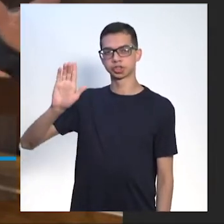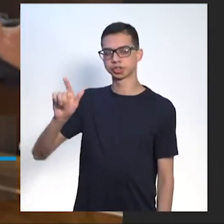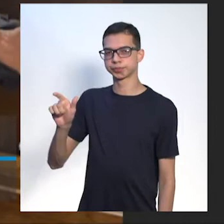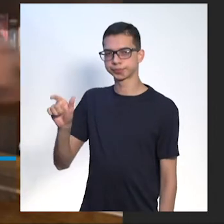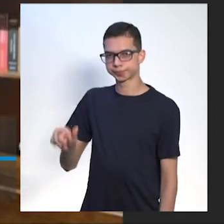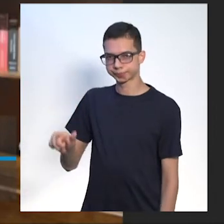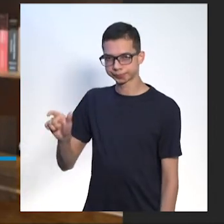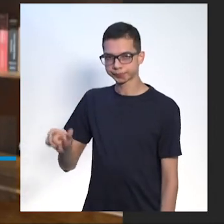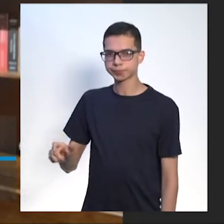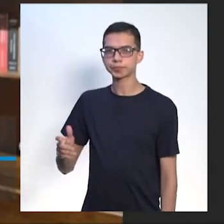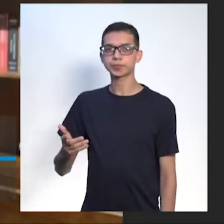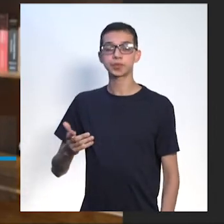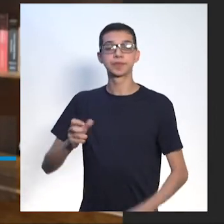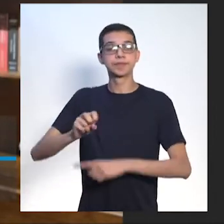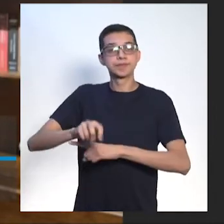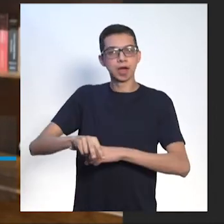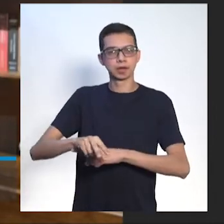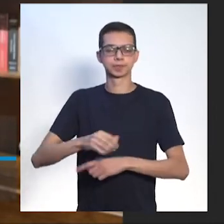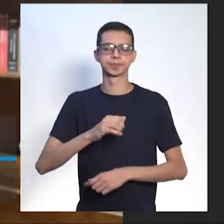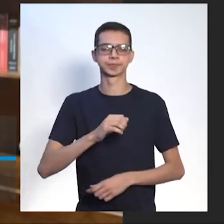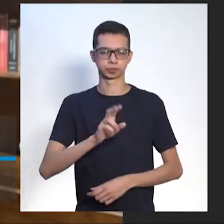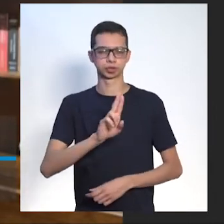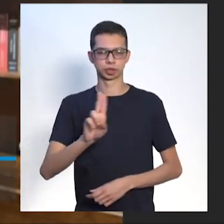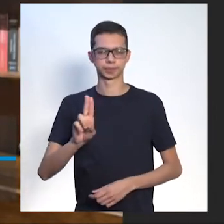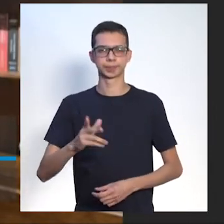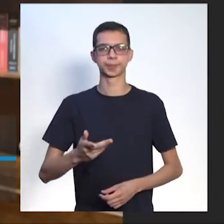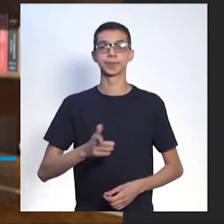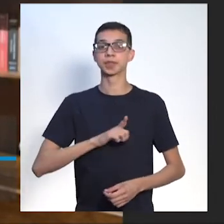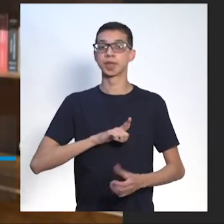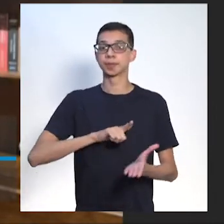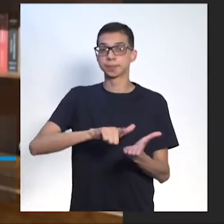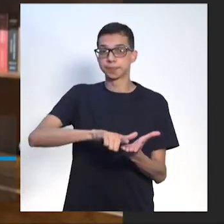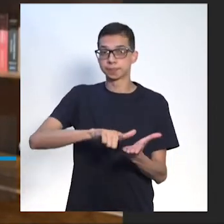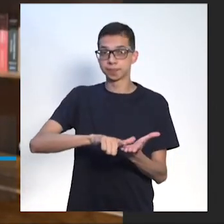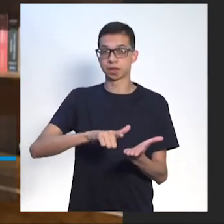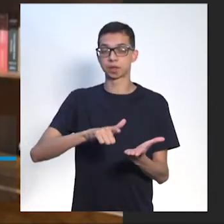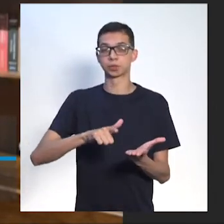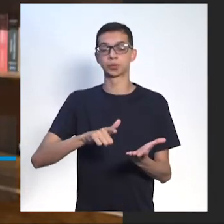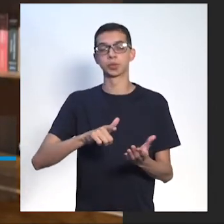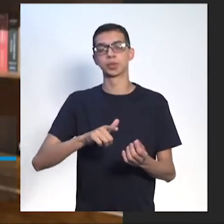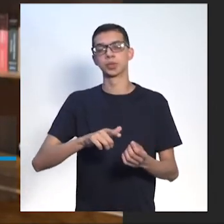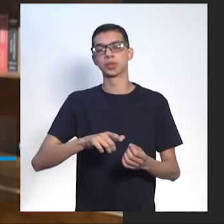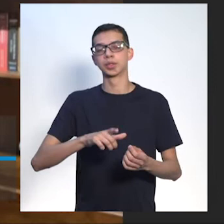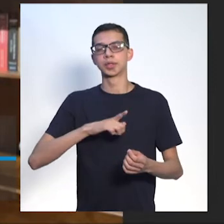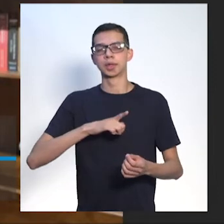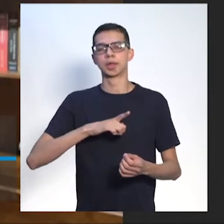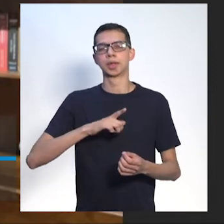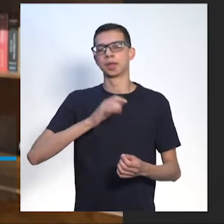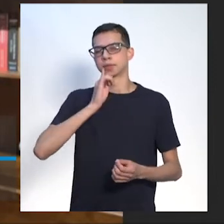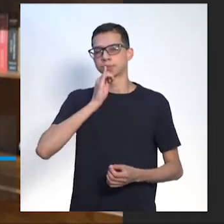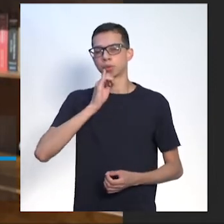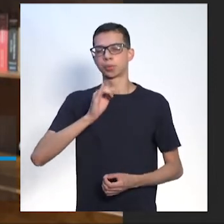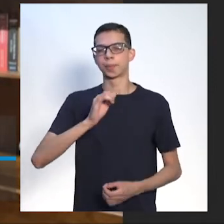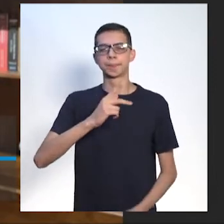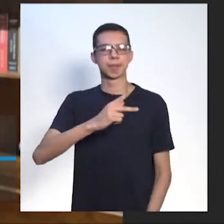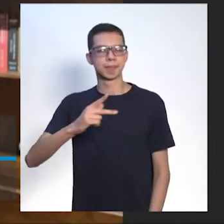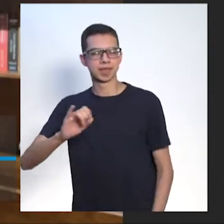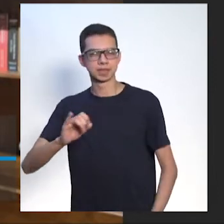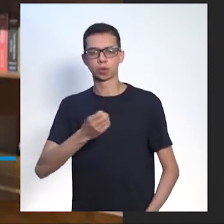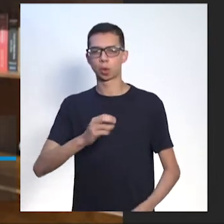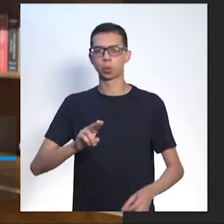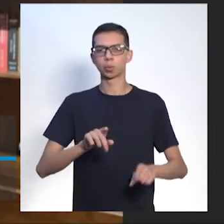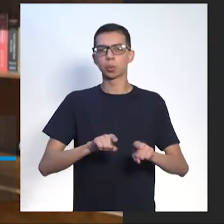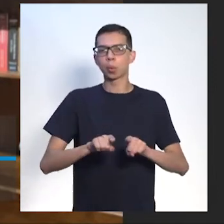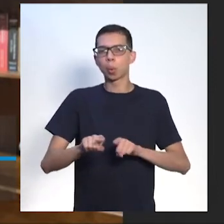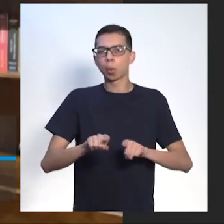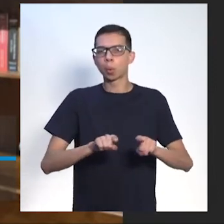7 páginas, com todos os cursos, separados por concorrência, se é ampla concorrência, se é PPI, se